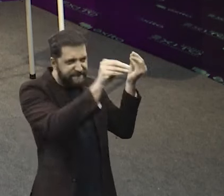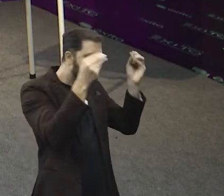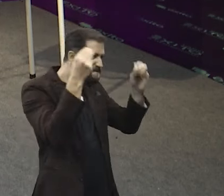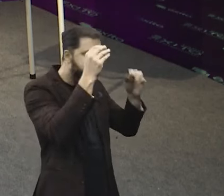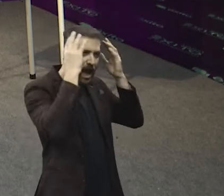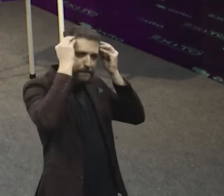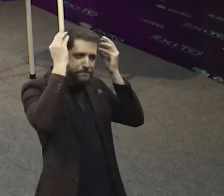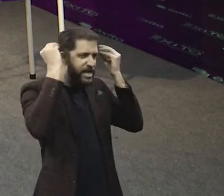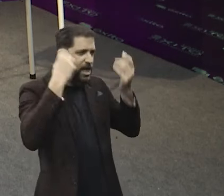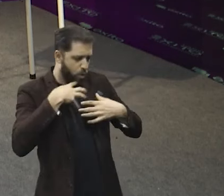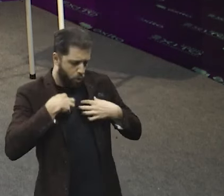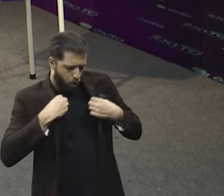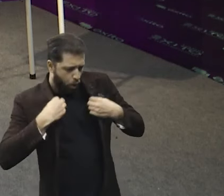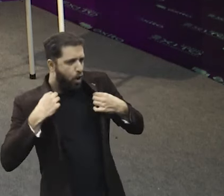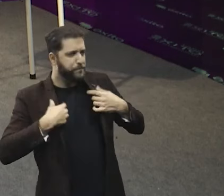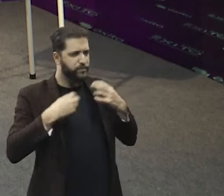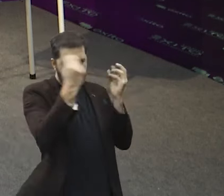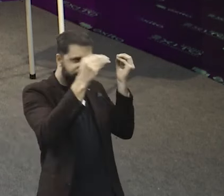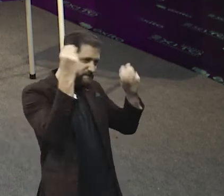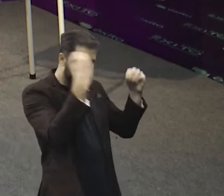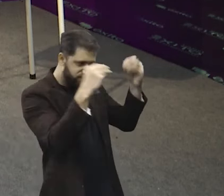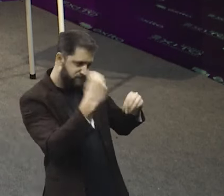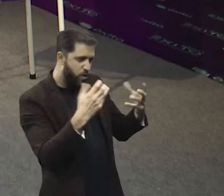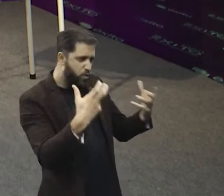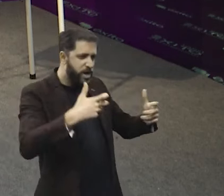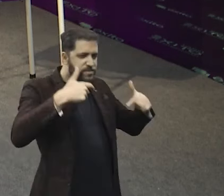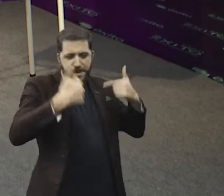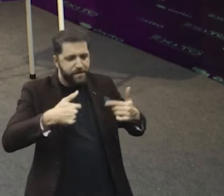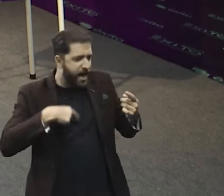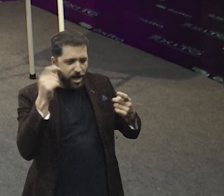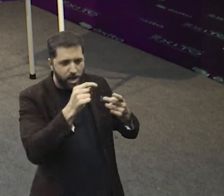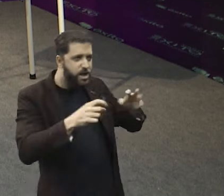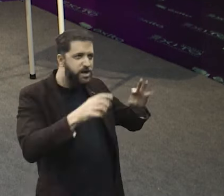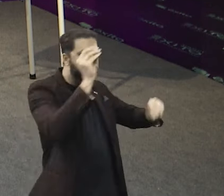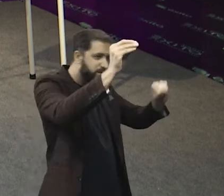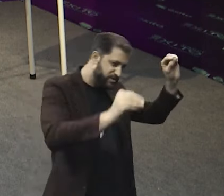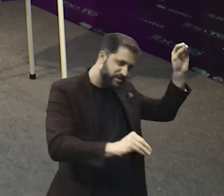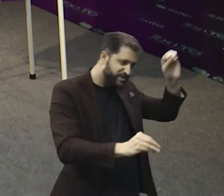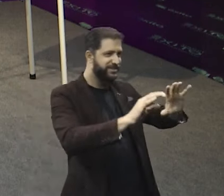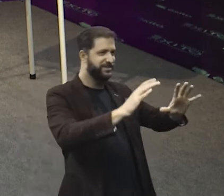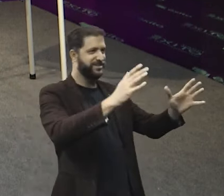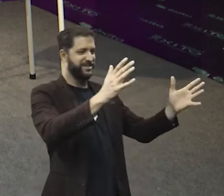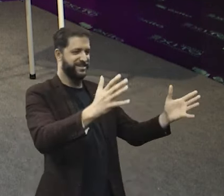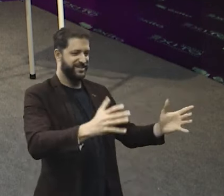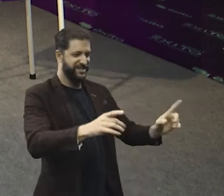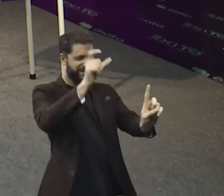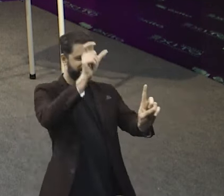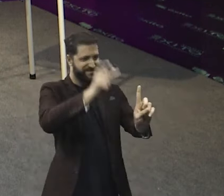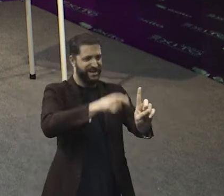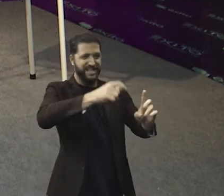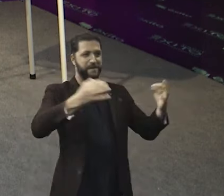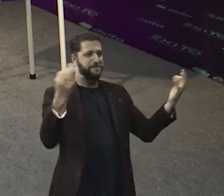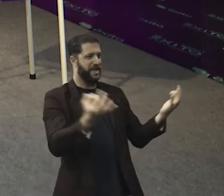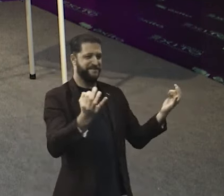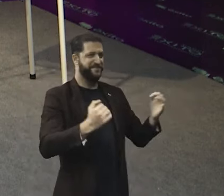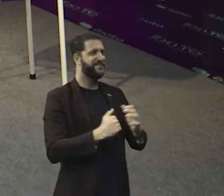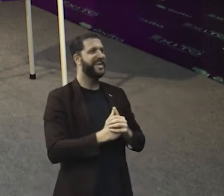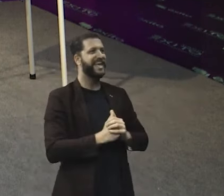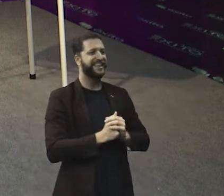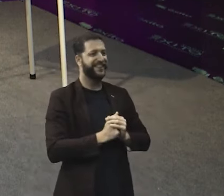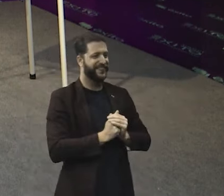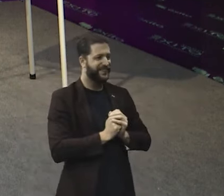suas necessidades Ah eu quero ser isso eu quero ser aquilo você não vai querer vir pro mundo físico você cada vez mais vai ficar